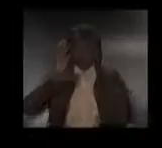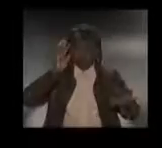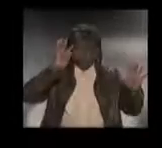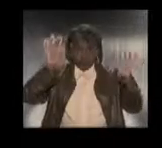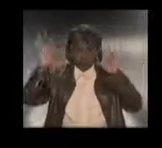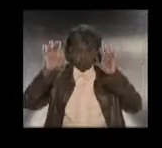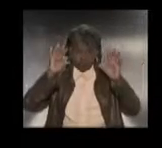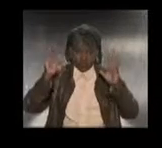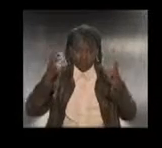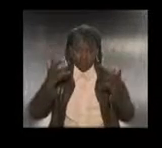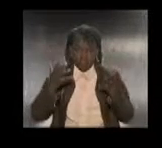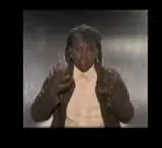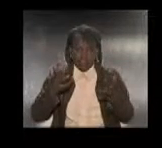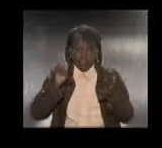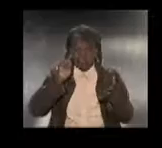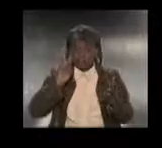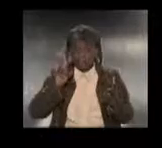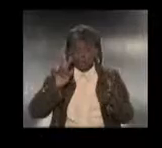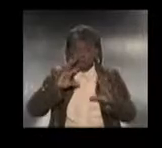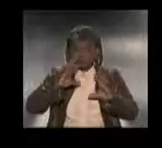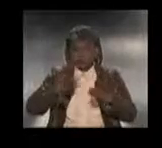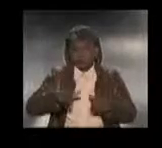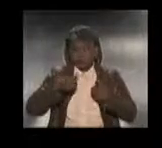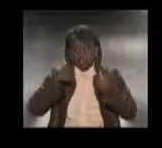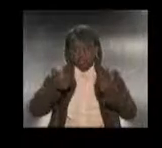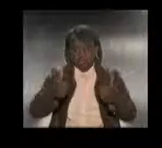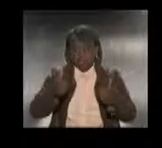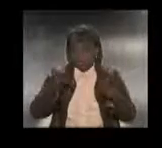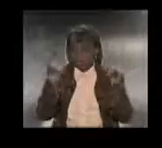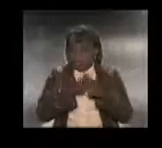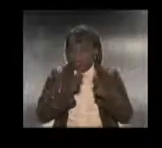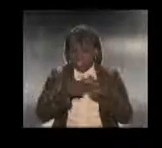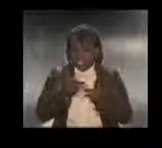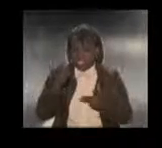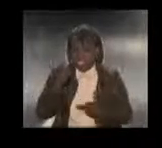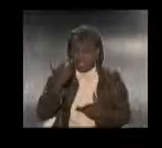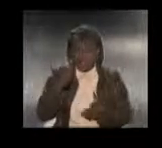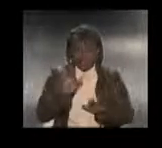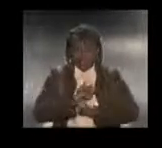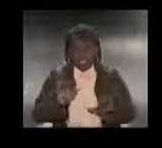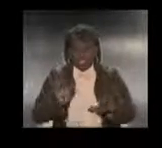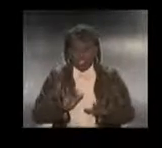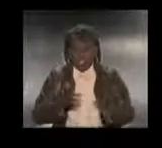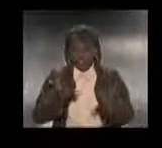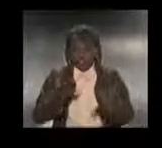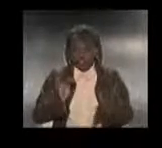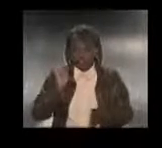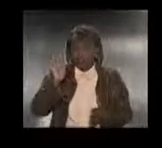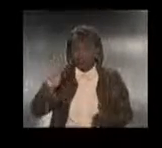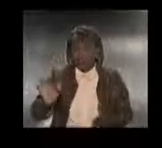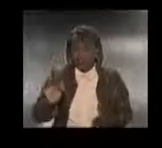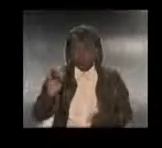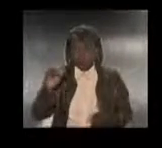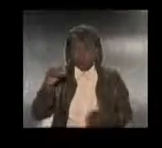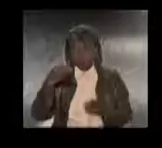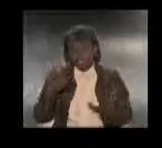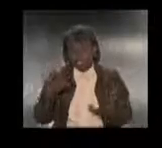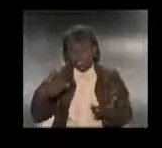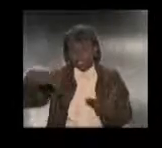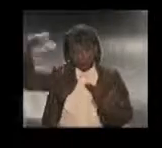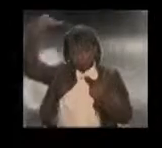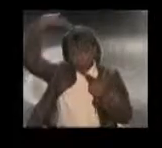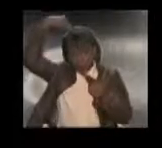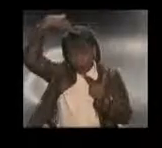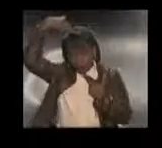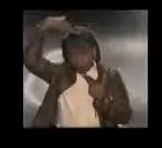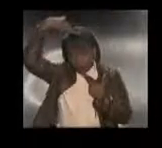Meu sonho, assim, é ver um mundo melhor. Não ter brigas, armas. Eu quero